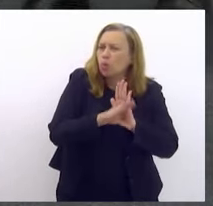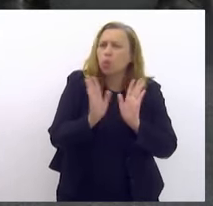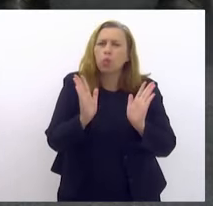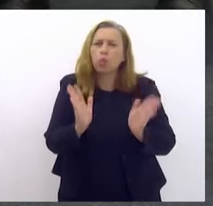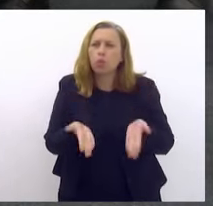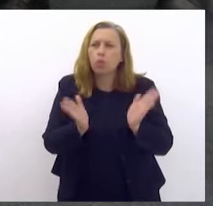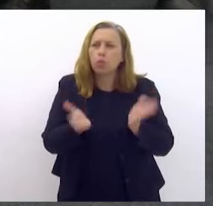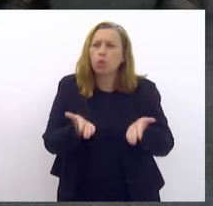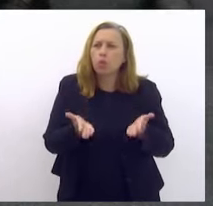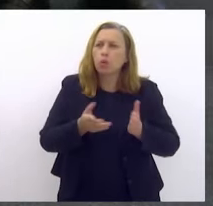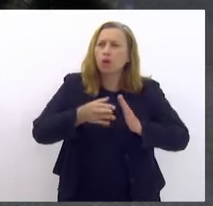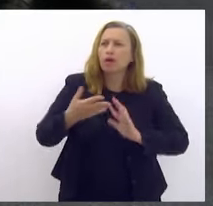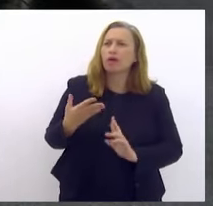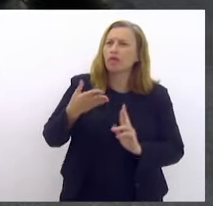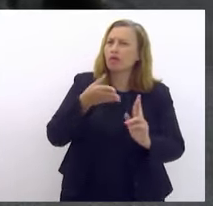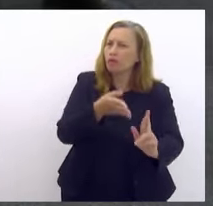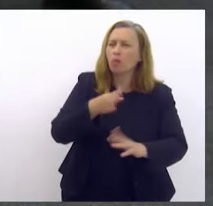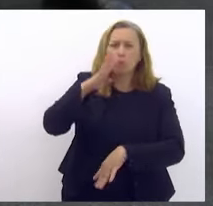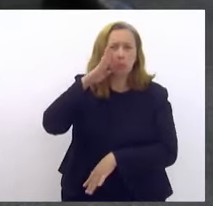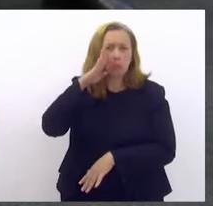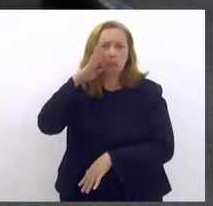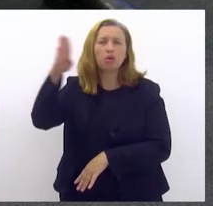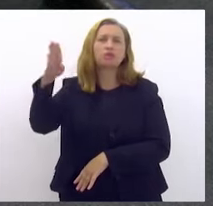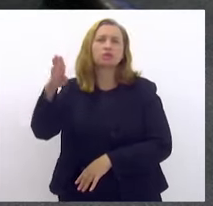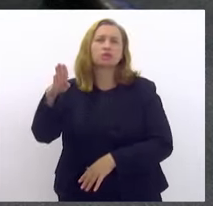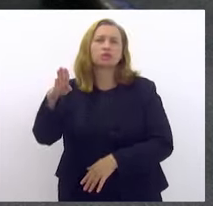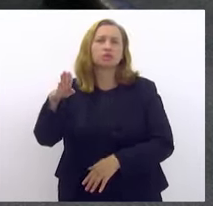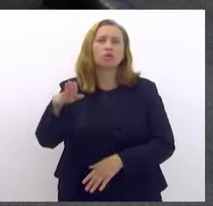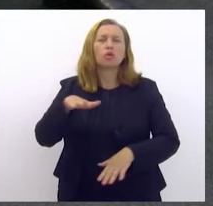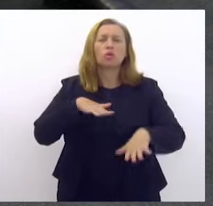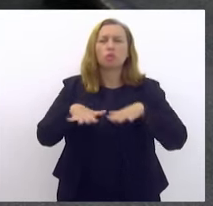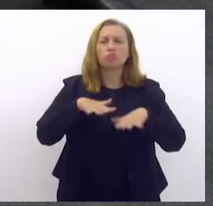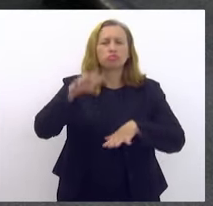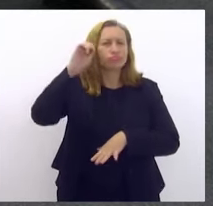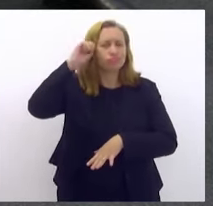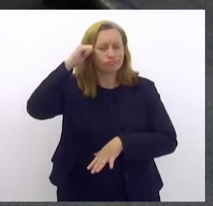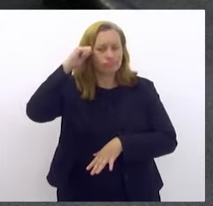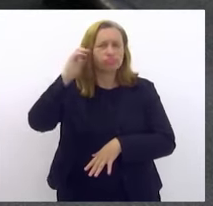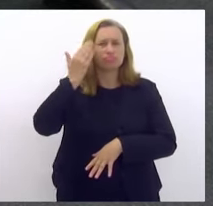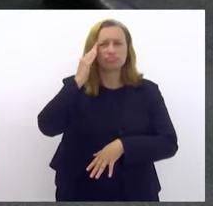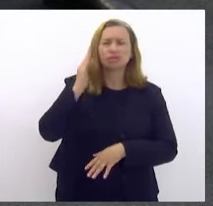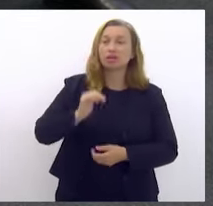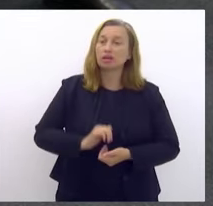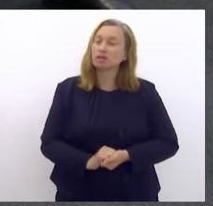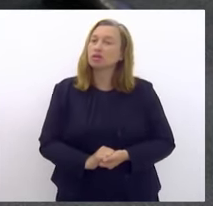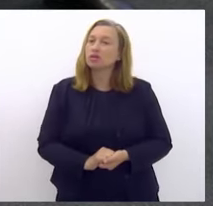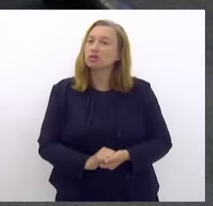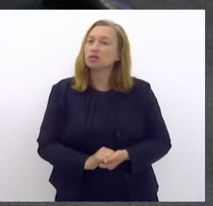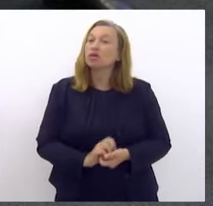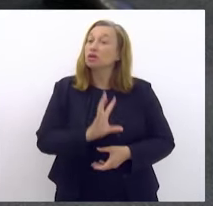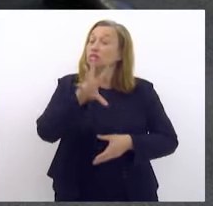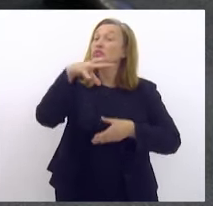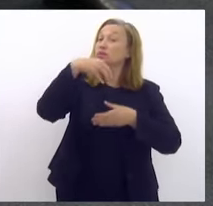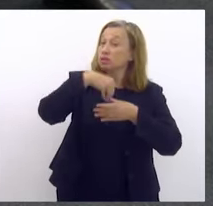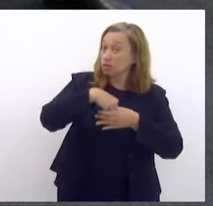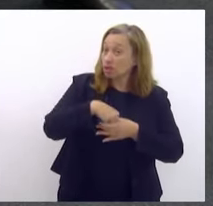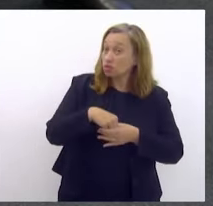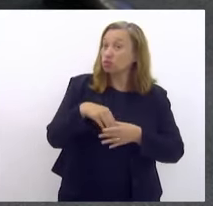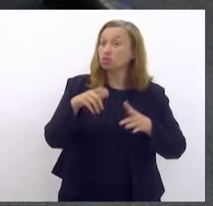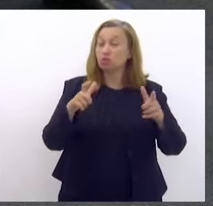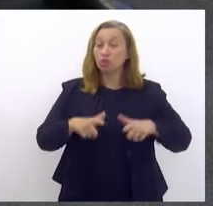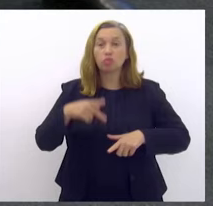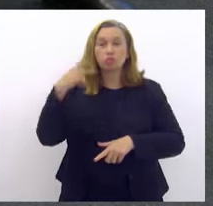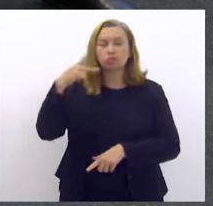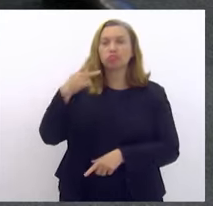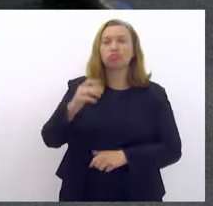são referências e fundamentais para o movimento negro se entender, inclusive, dentro dos espaços políticos de